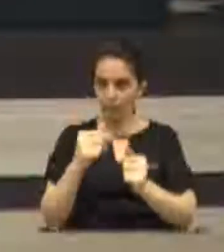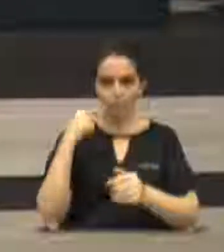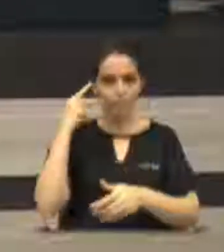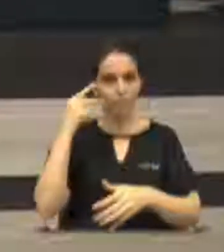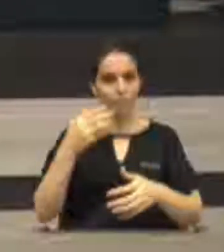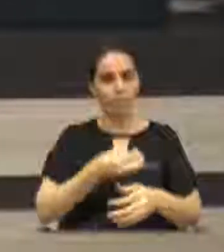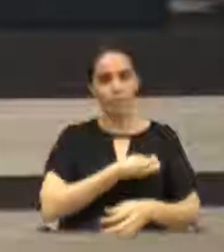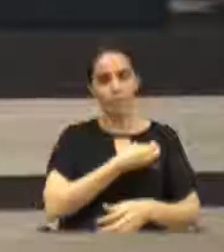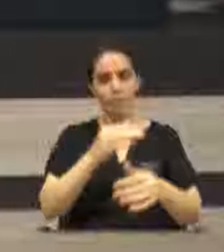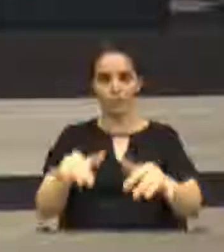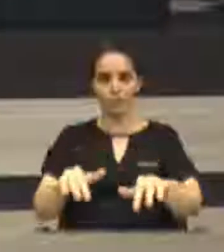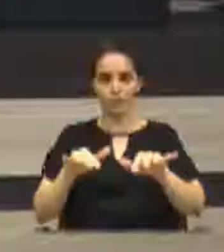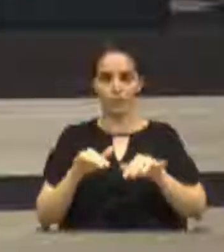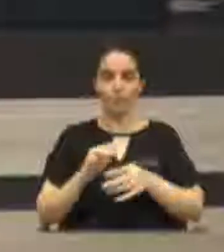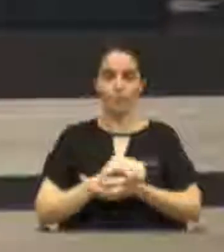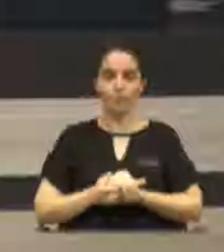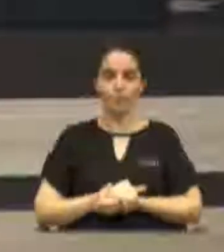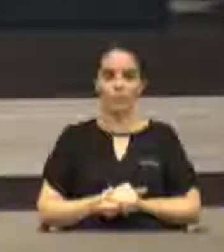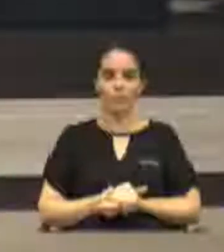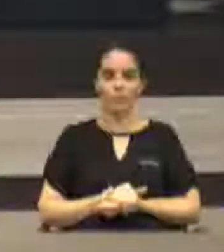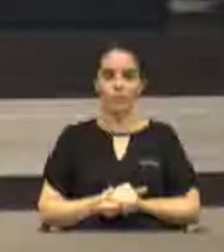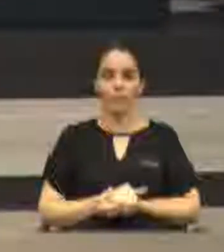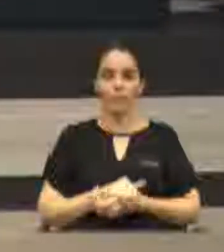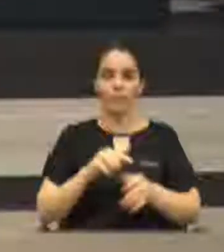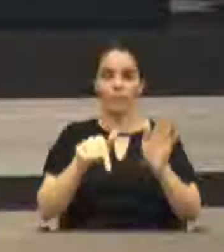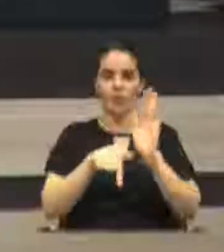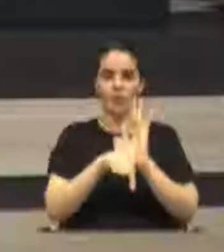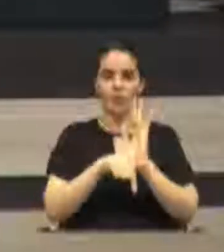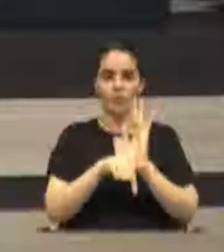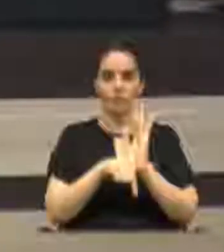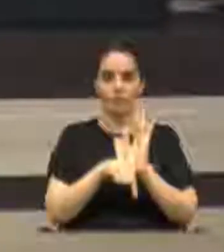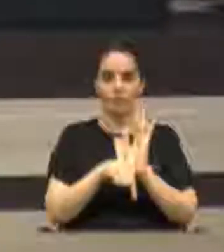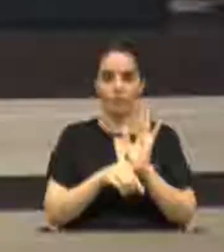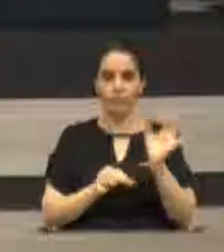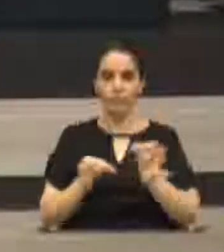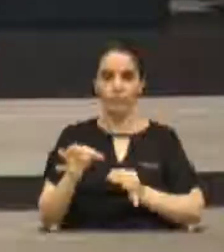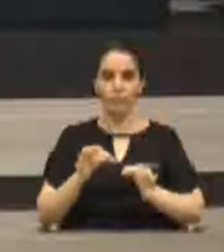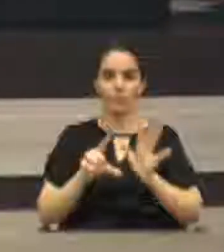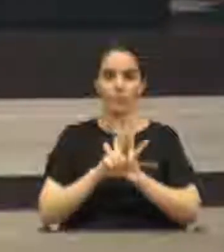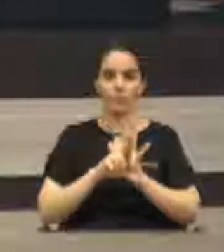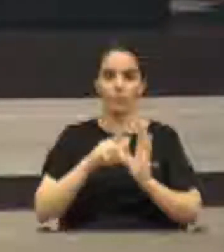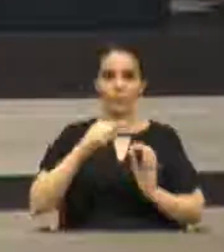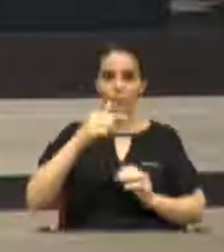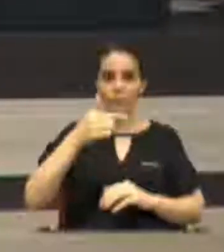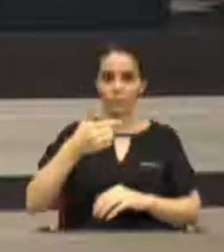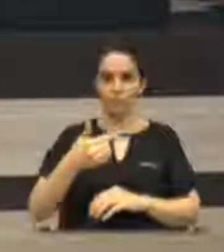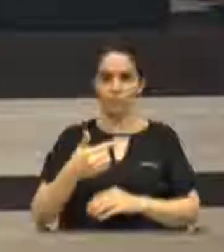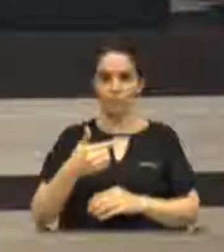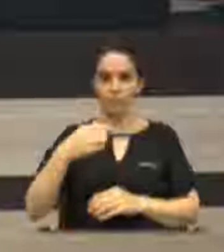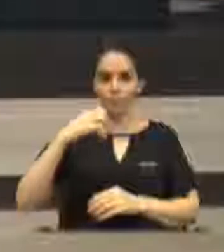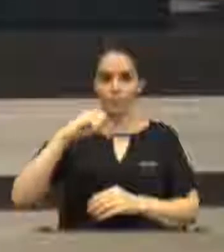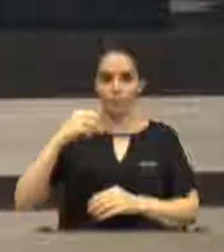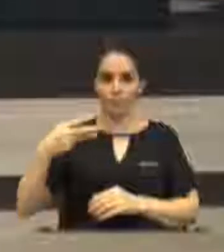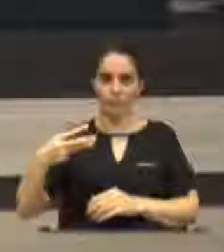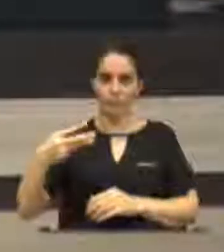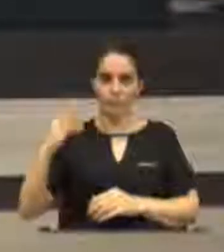presentes no plenário. O item 7 da pauta, projeto de lei